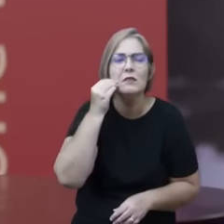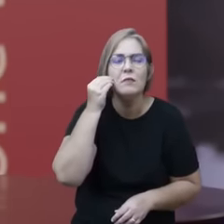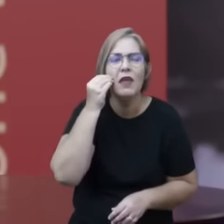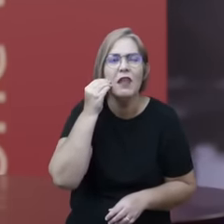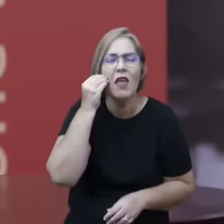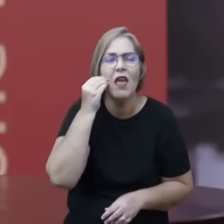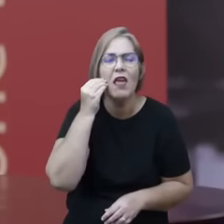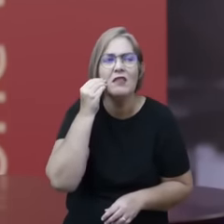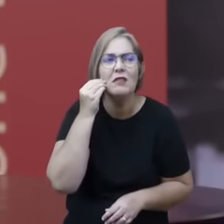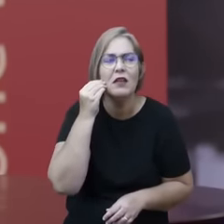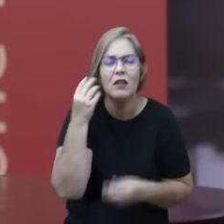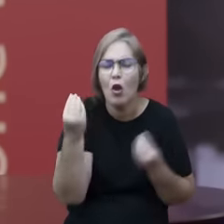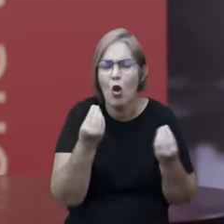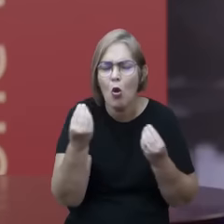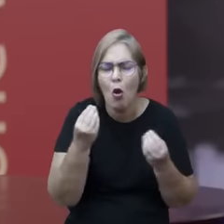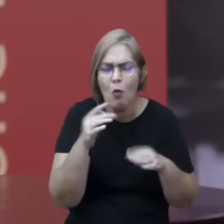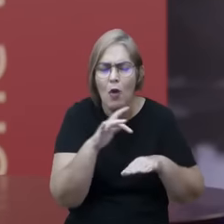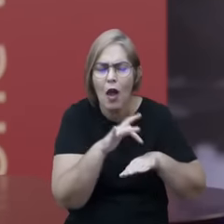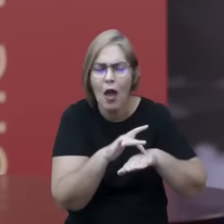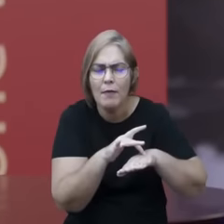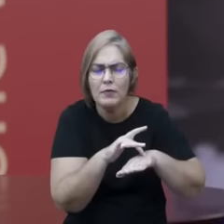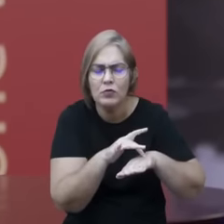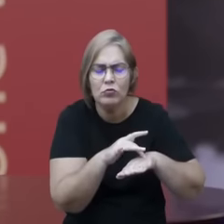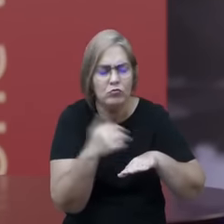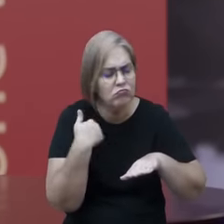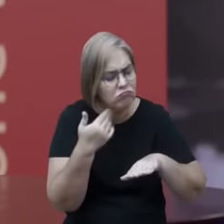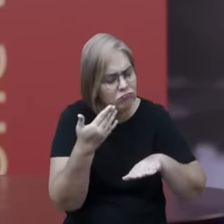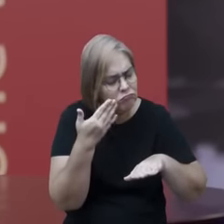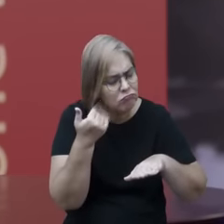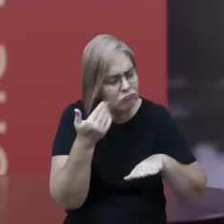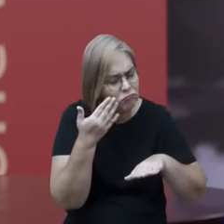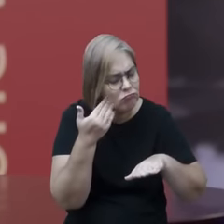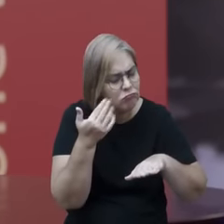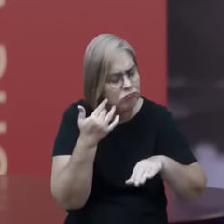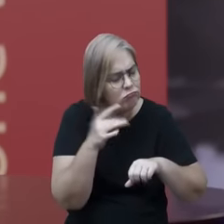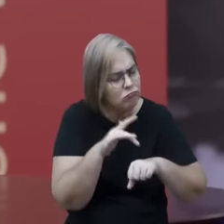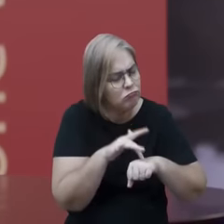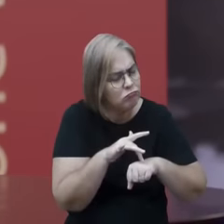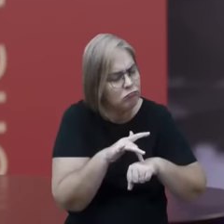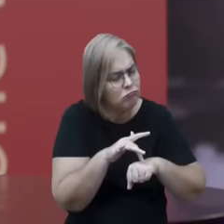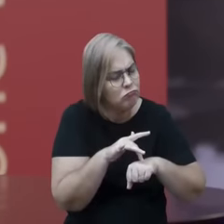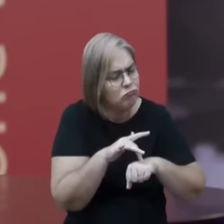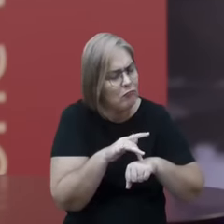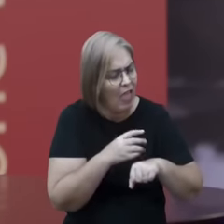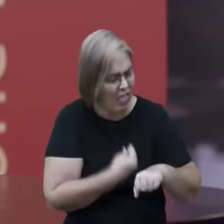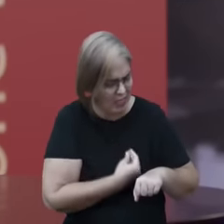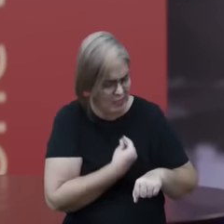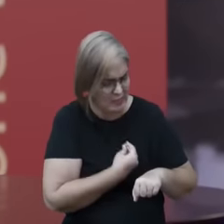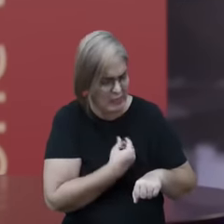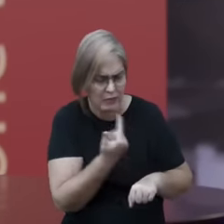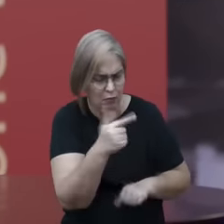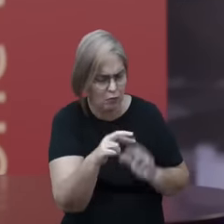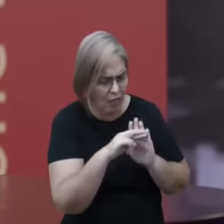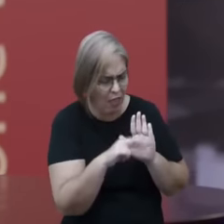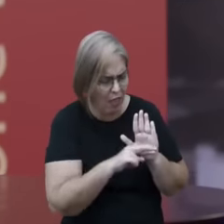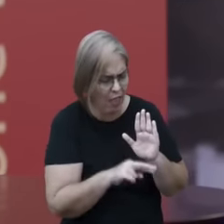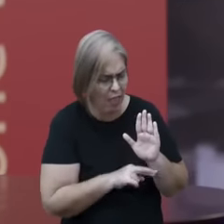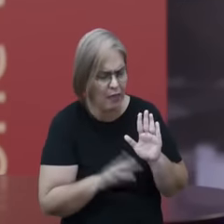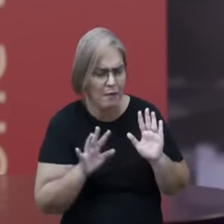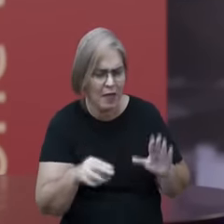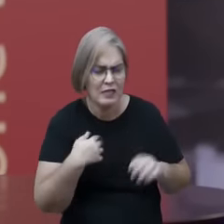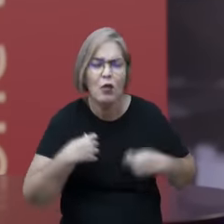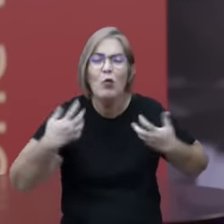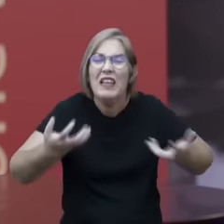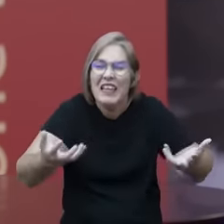absur do do absurdo, uma experiência mística de uma existência sem sentido, mas que precisa ser vivida, de